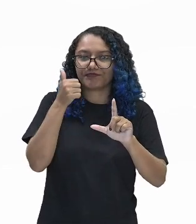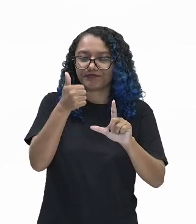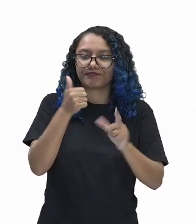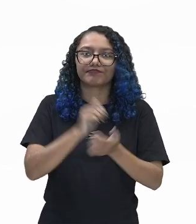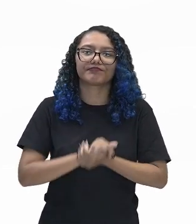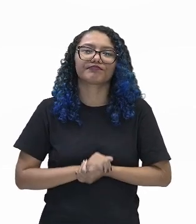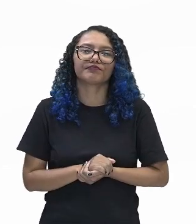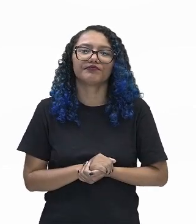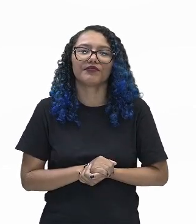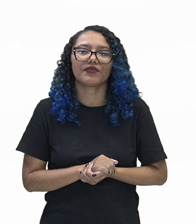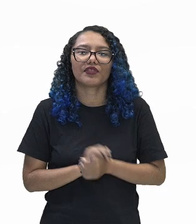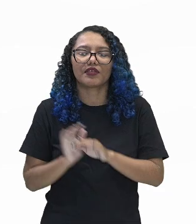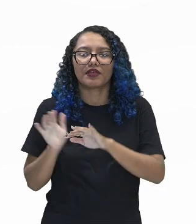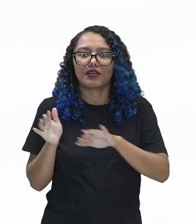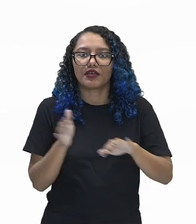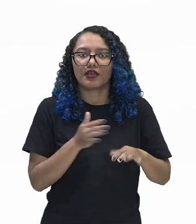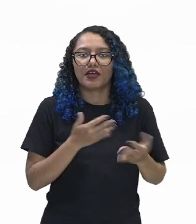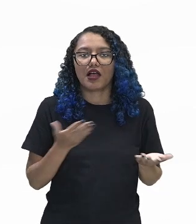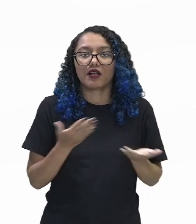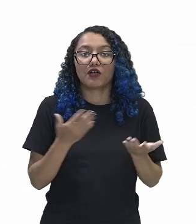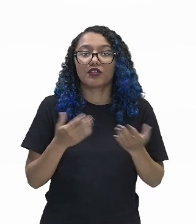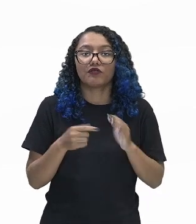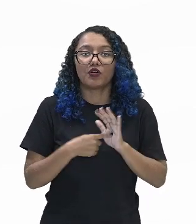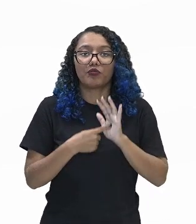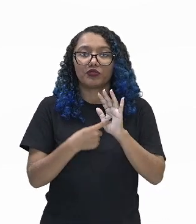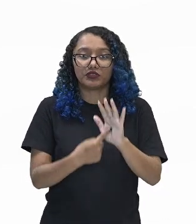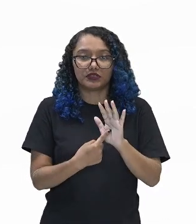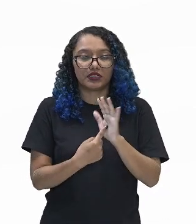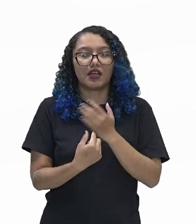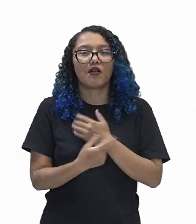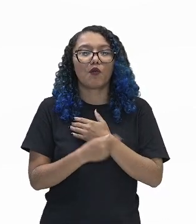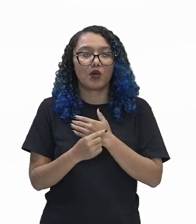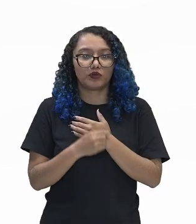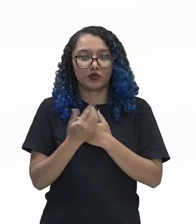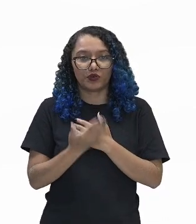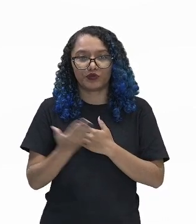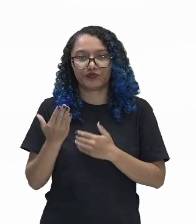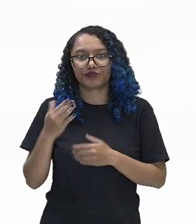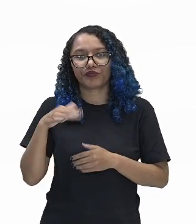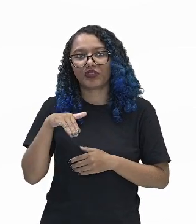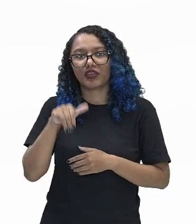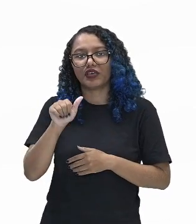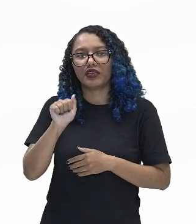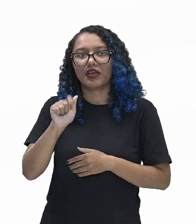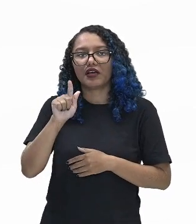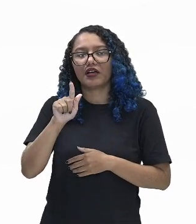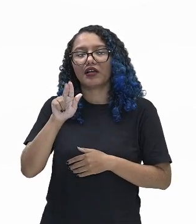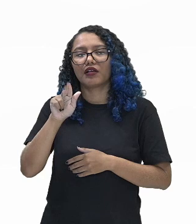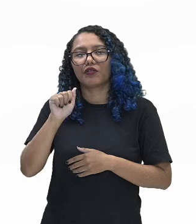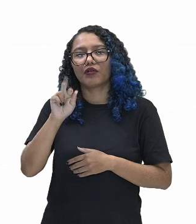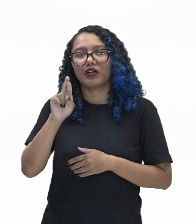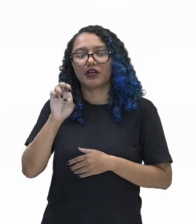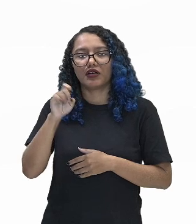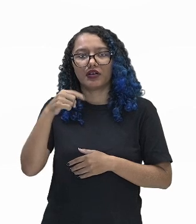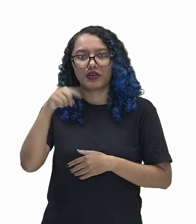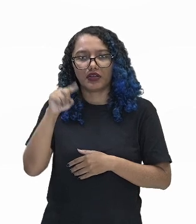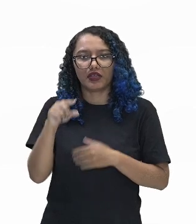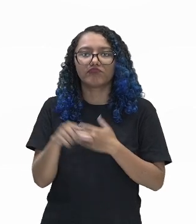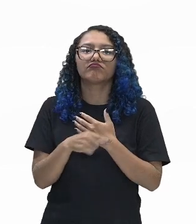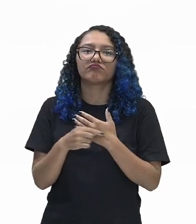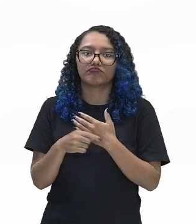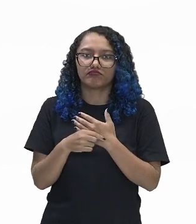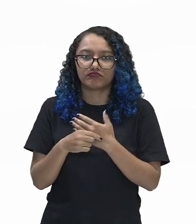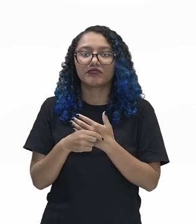vamos conhecer o nosso autor aí. Olha o que diz. Iaguaré Yaman é escritor indígena